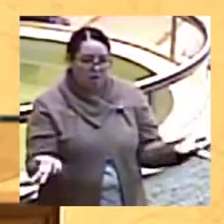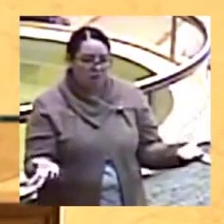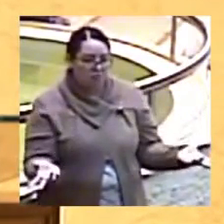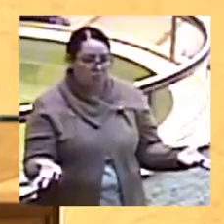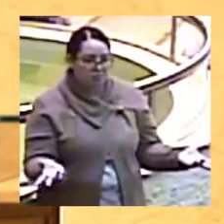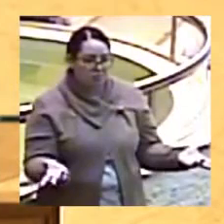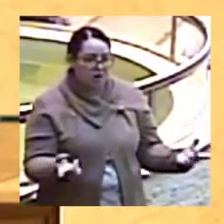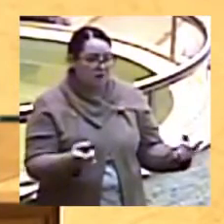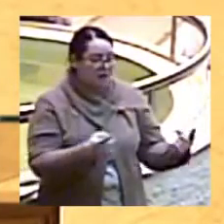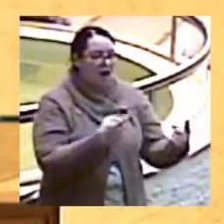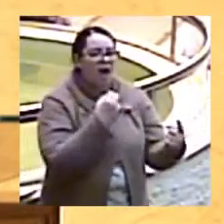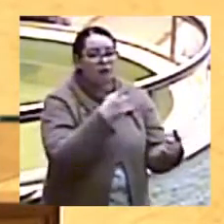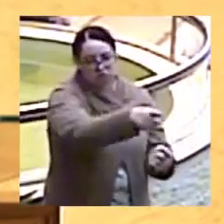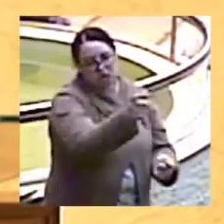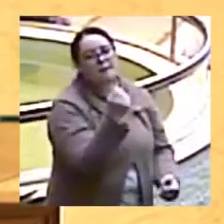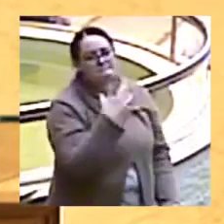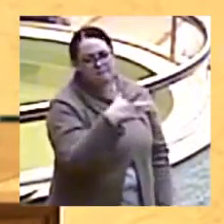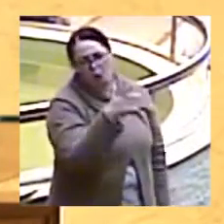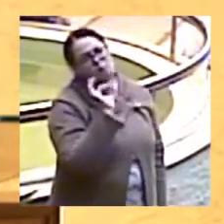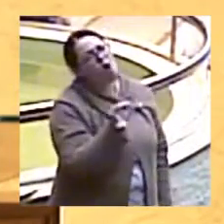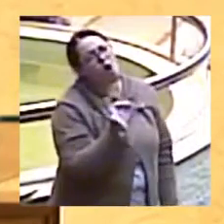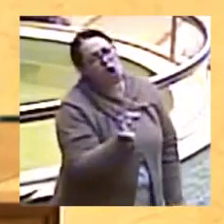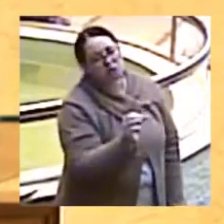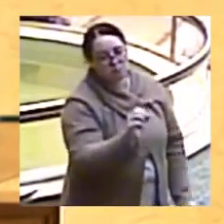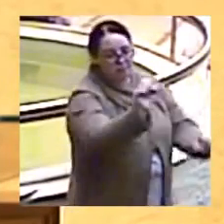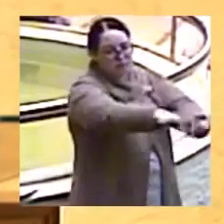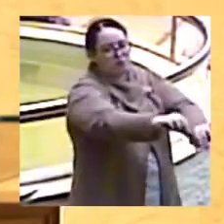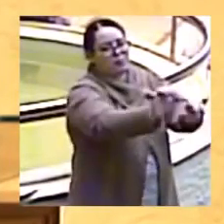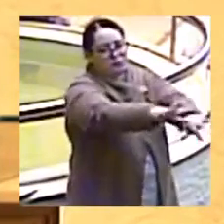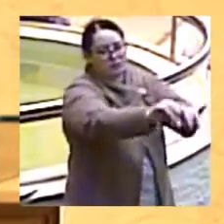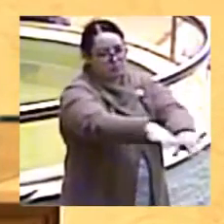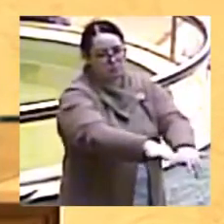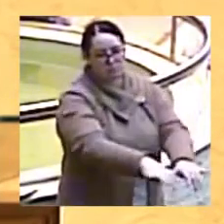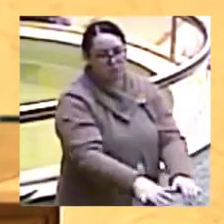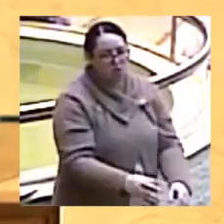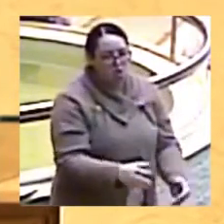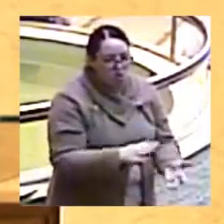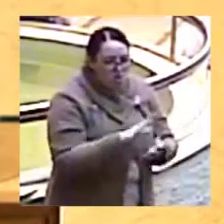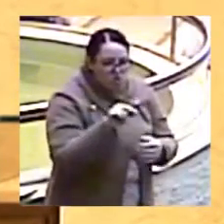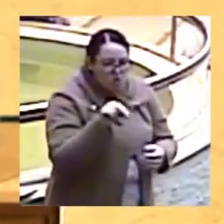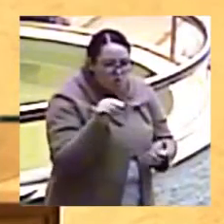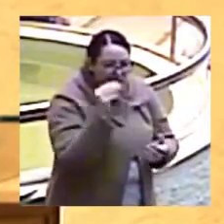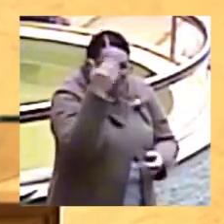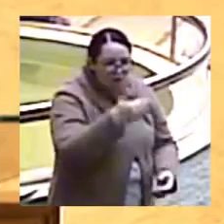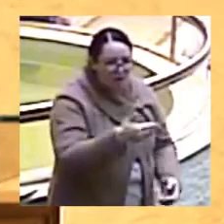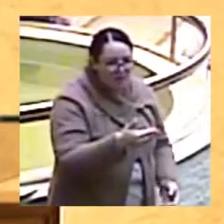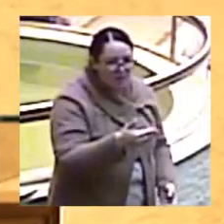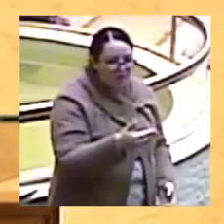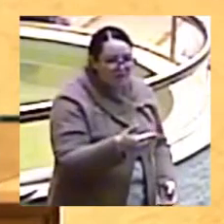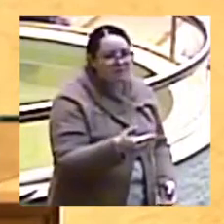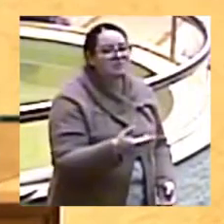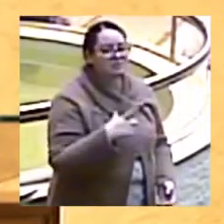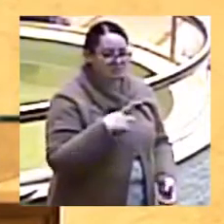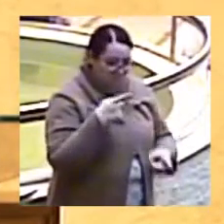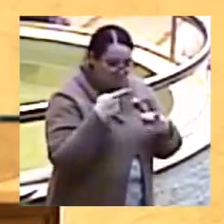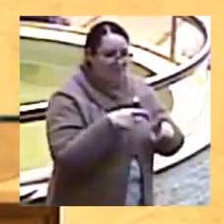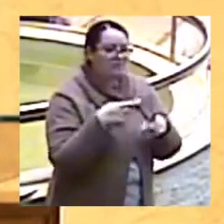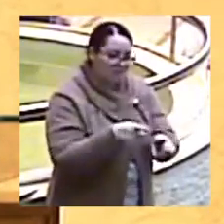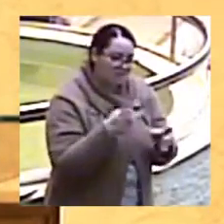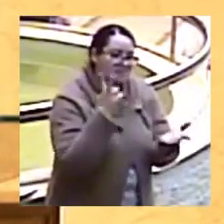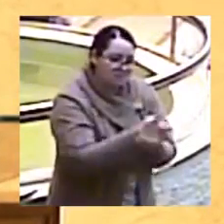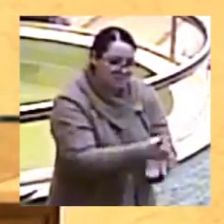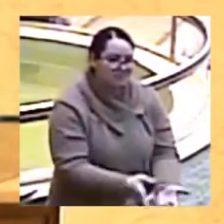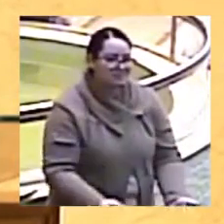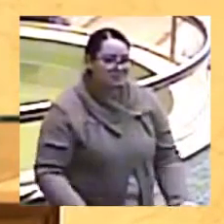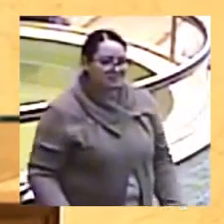e por Deus, ter este conhecimento, esta sabedoria, a respeito, da vida dos seus filhos, e a respeito, dos ímpios,